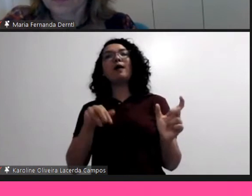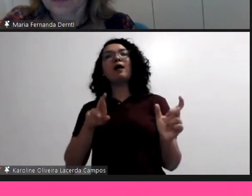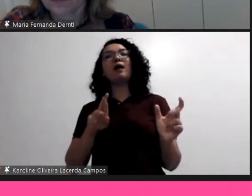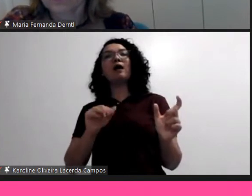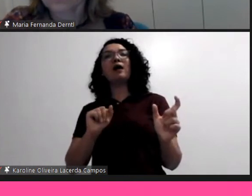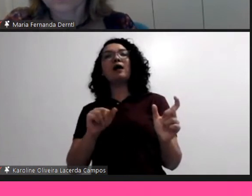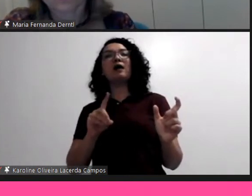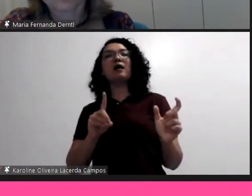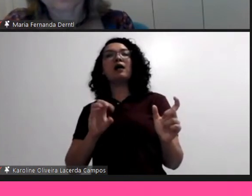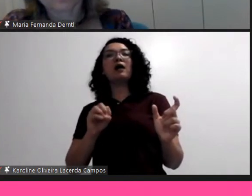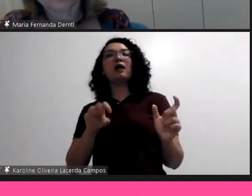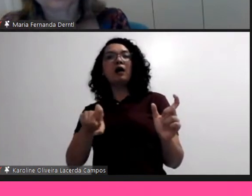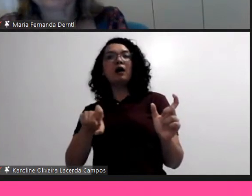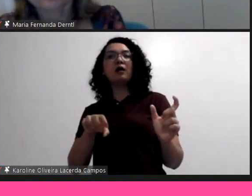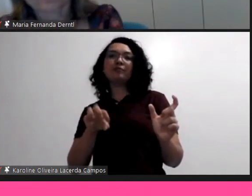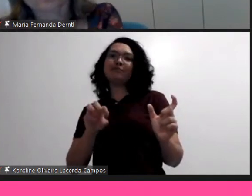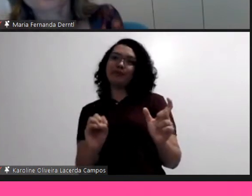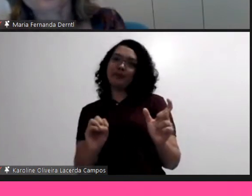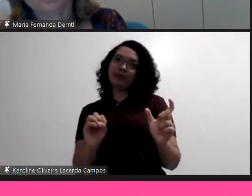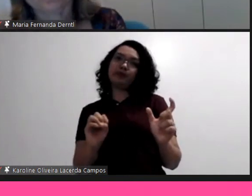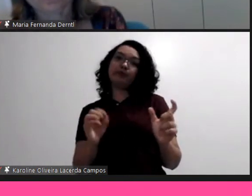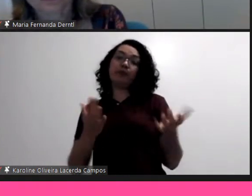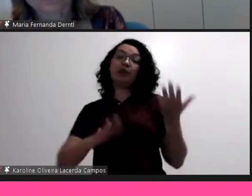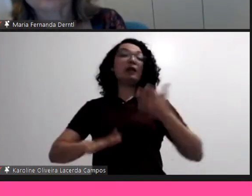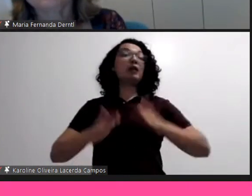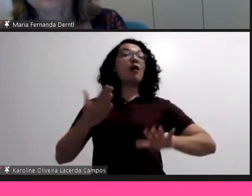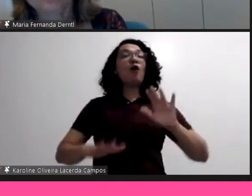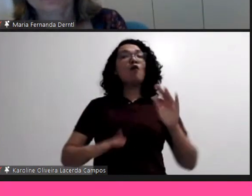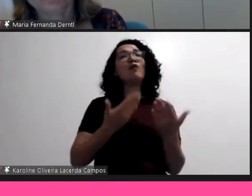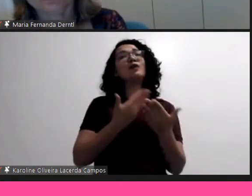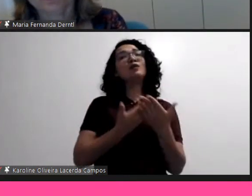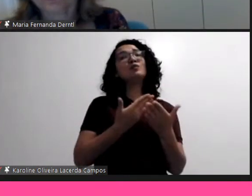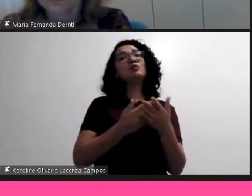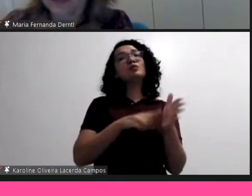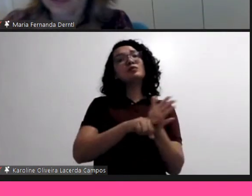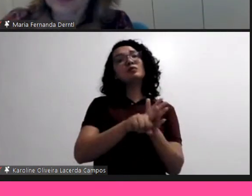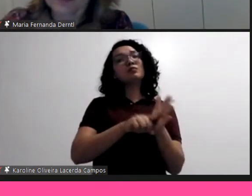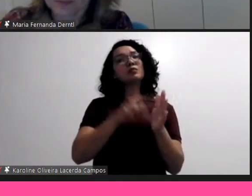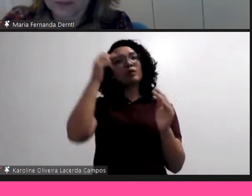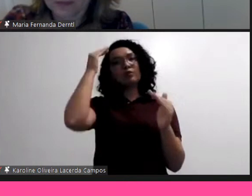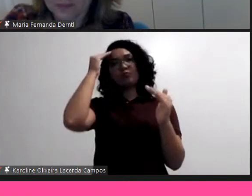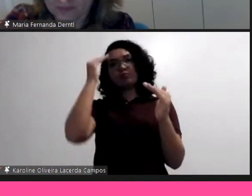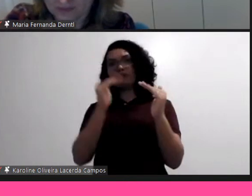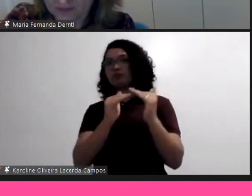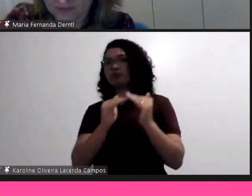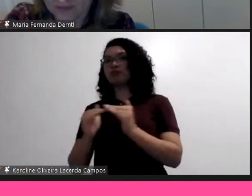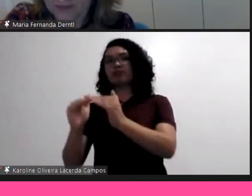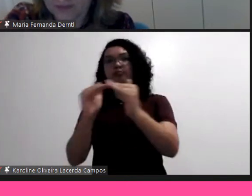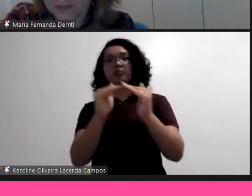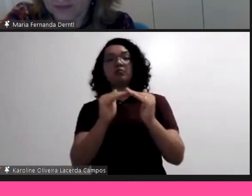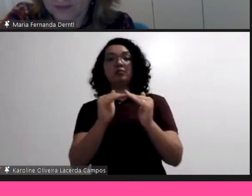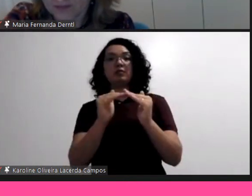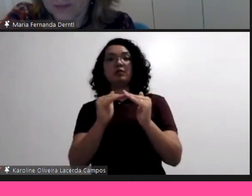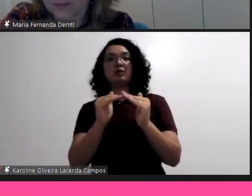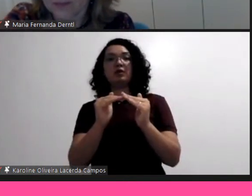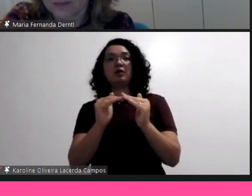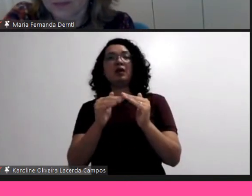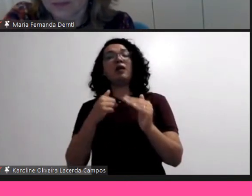tudo isso que você diz, e eu concordo com você, né? muita coisa ruim,